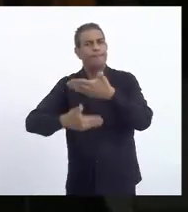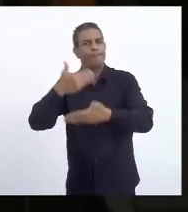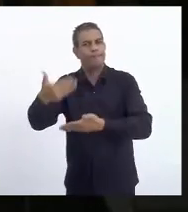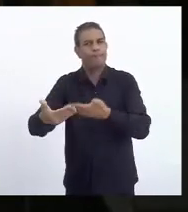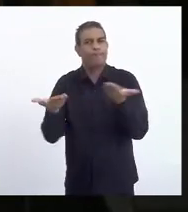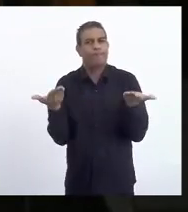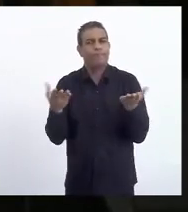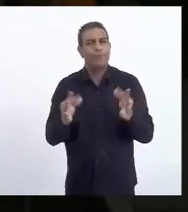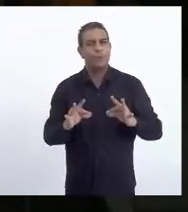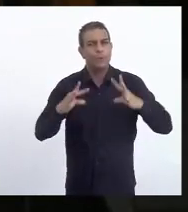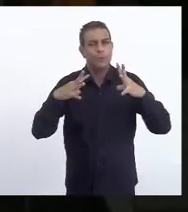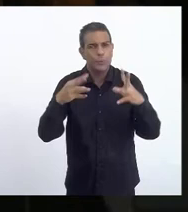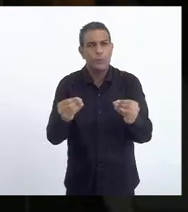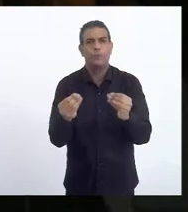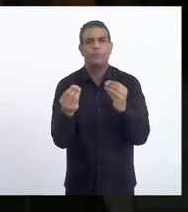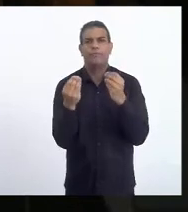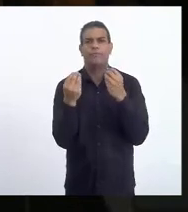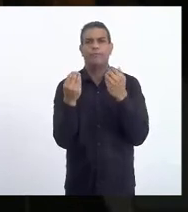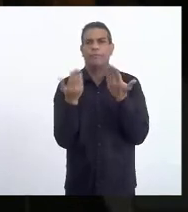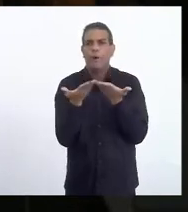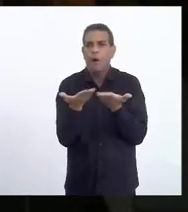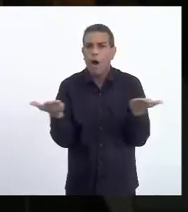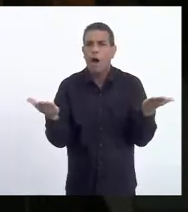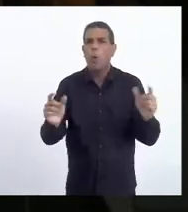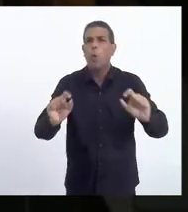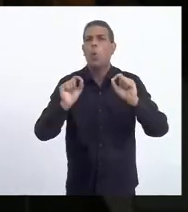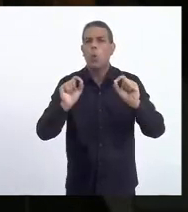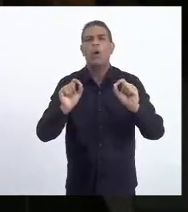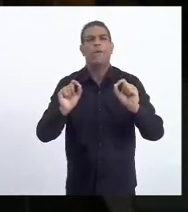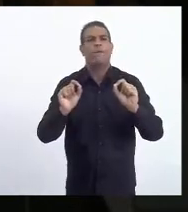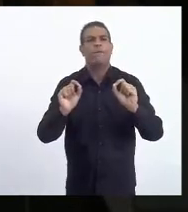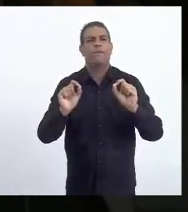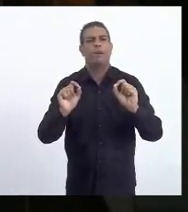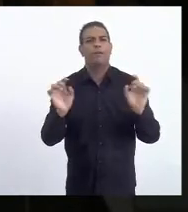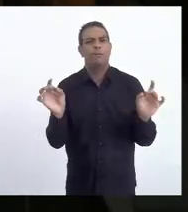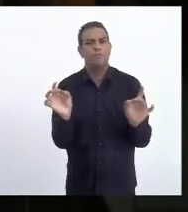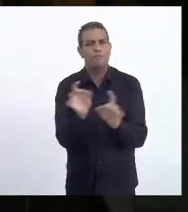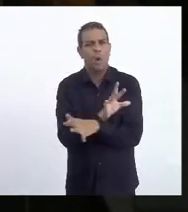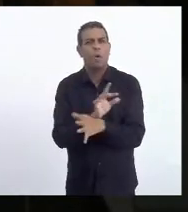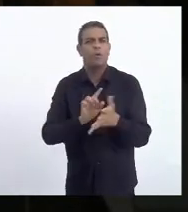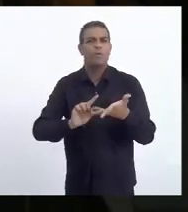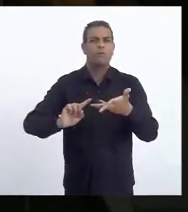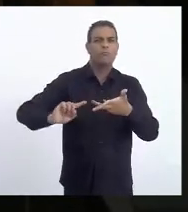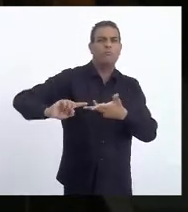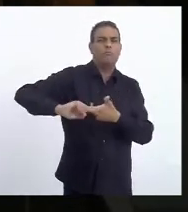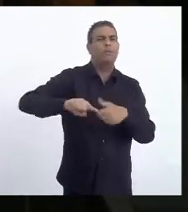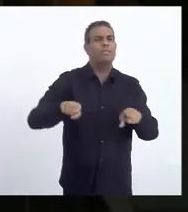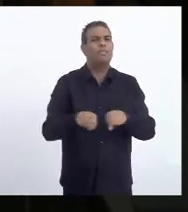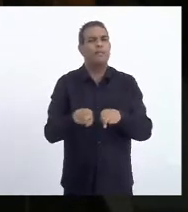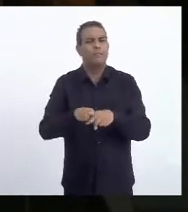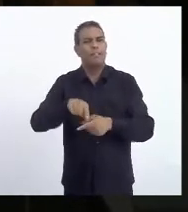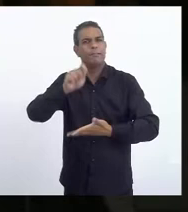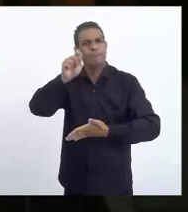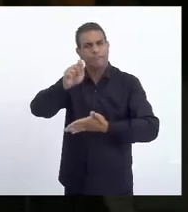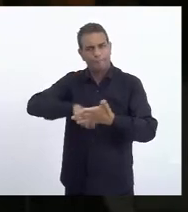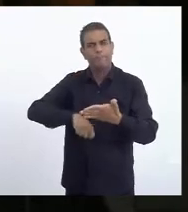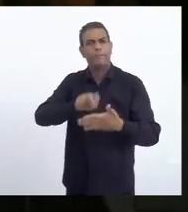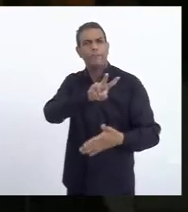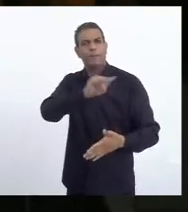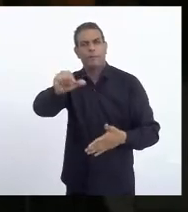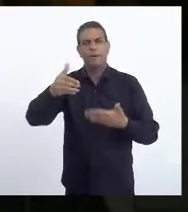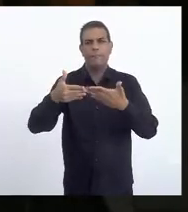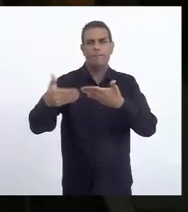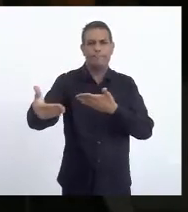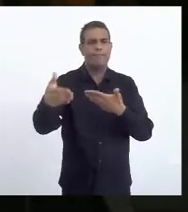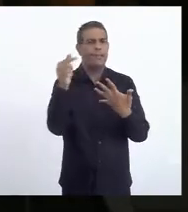não tomando chamando atenção ver se era um dia longo e vou me inscrever para falar